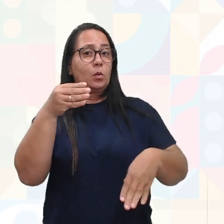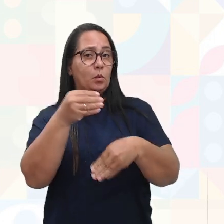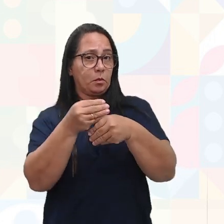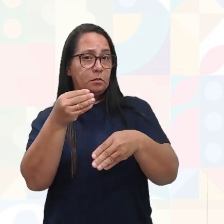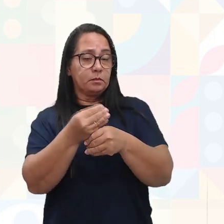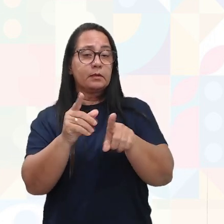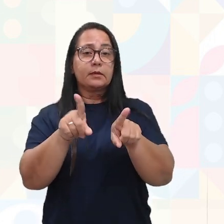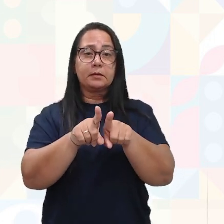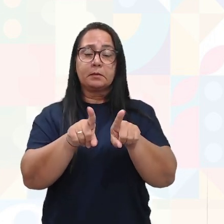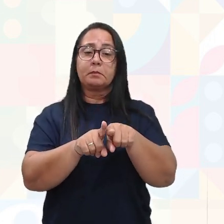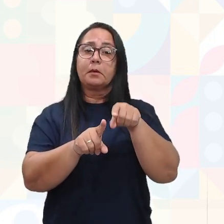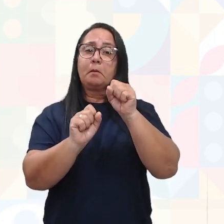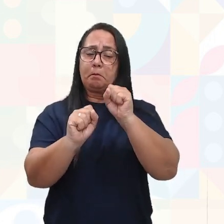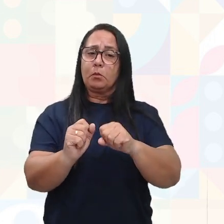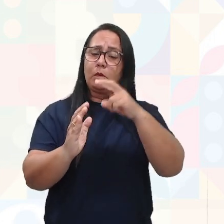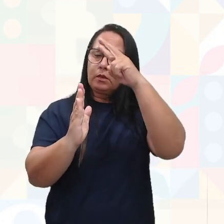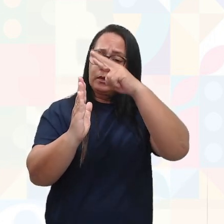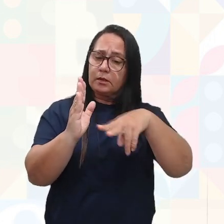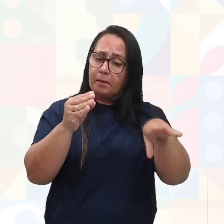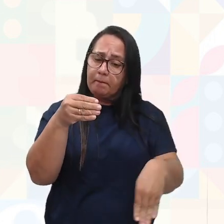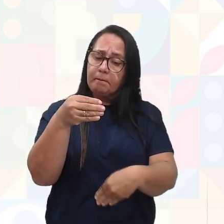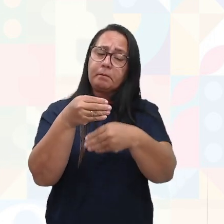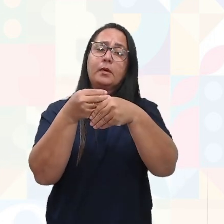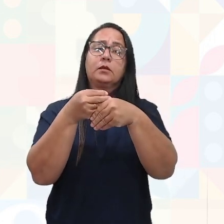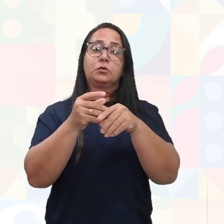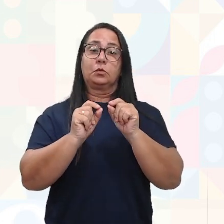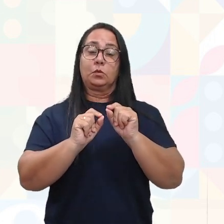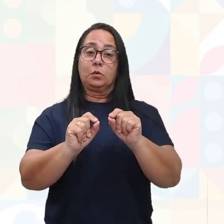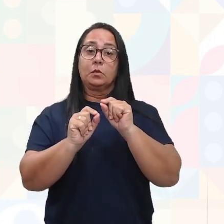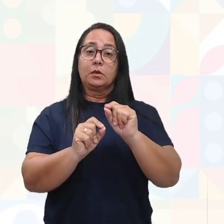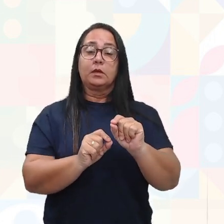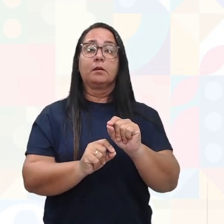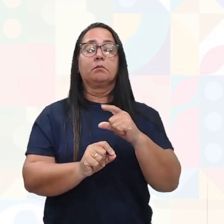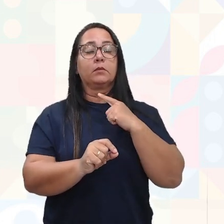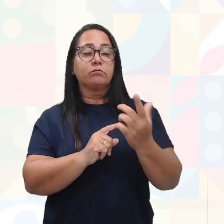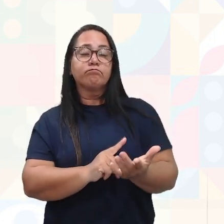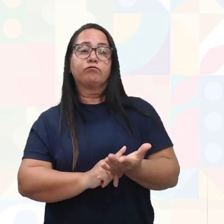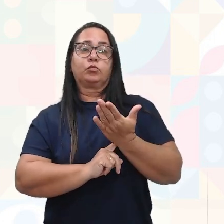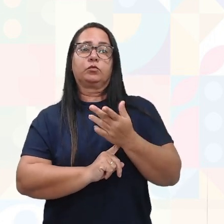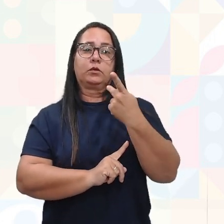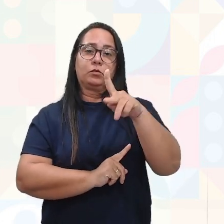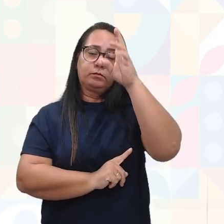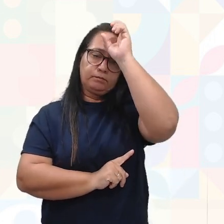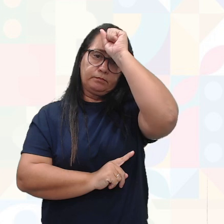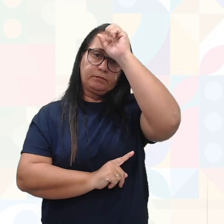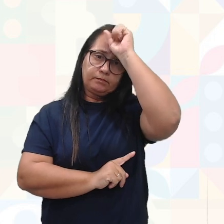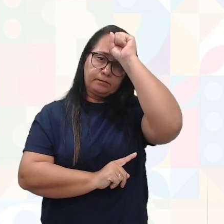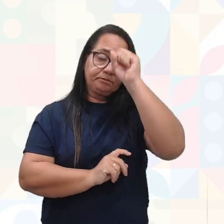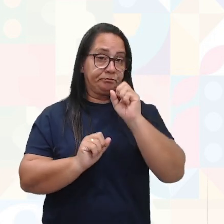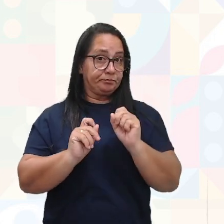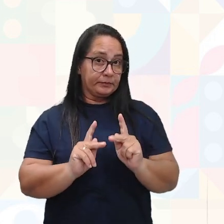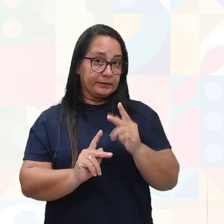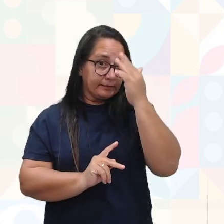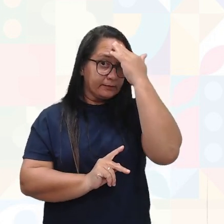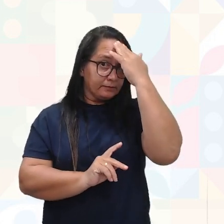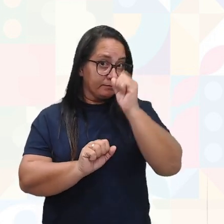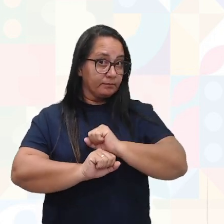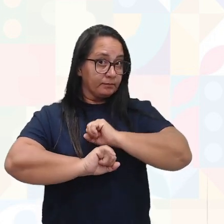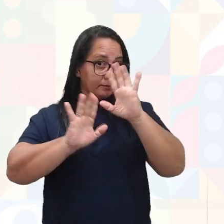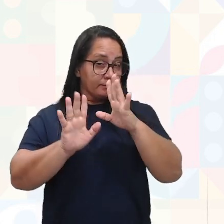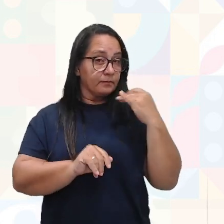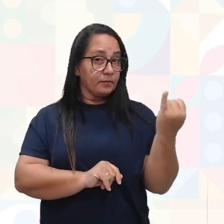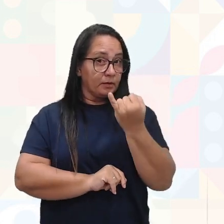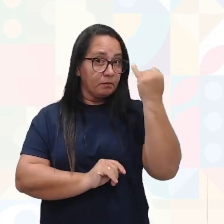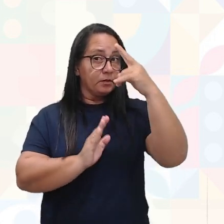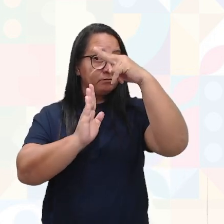é algo que você pode ler a mais para justamente contribuir com o seu aprendizado. Ok, vocês entenderam a importância